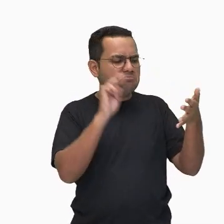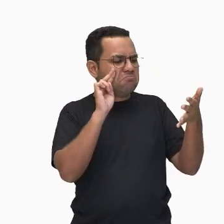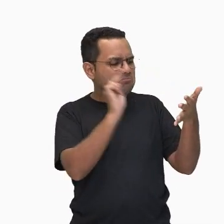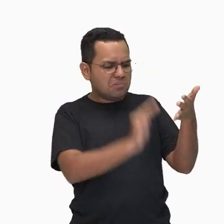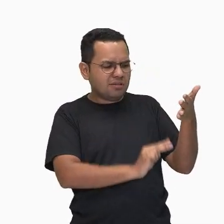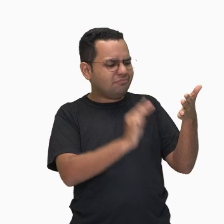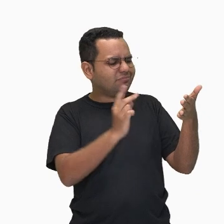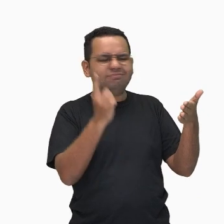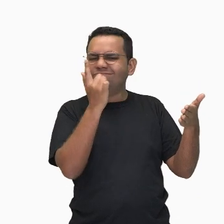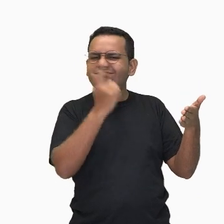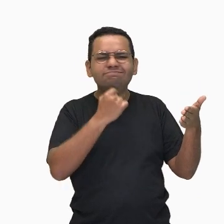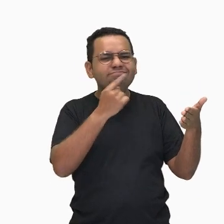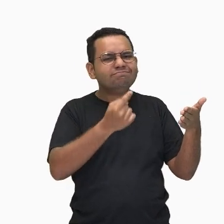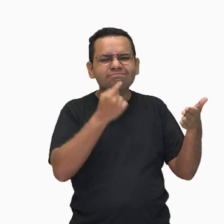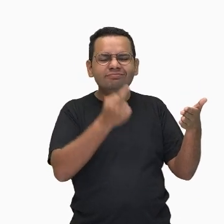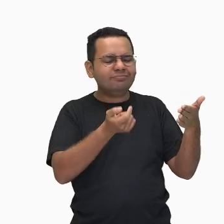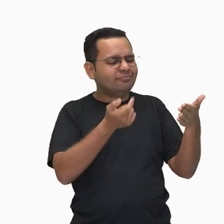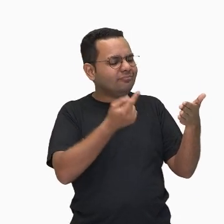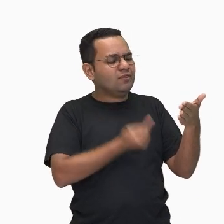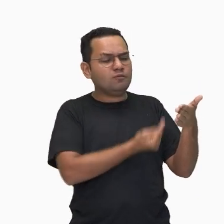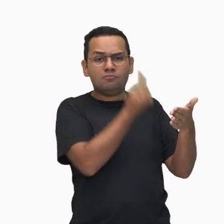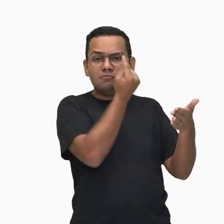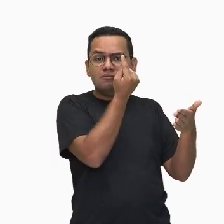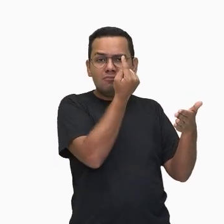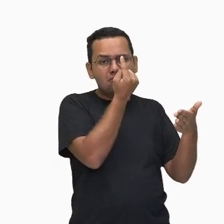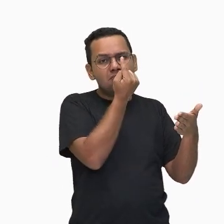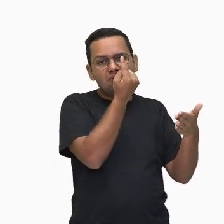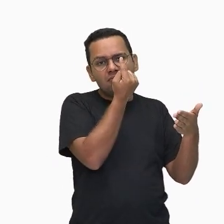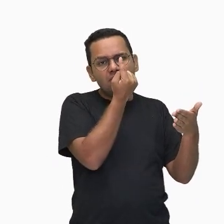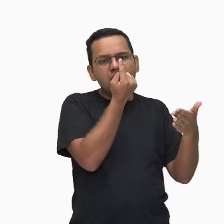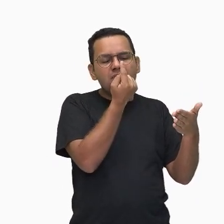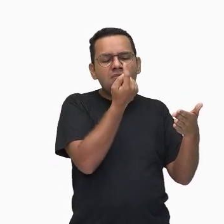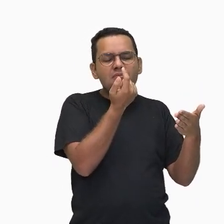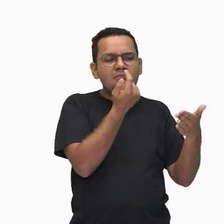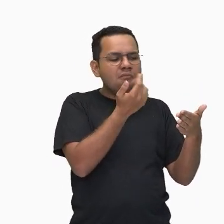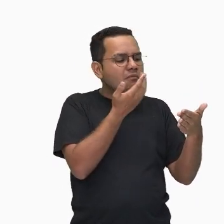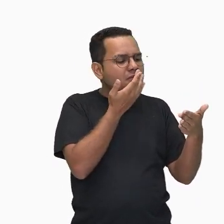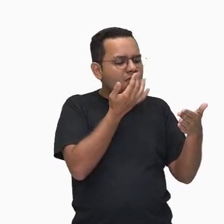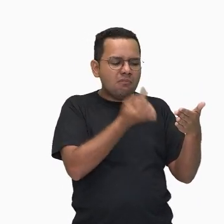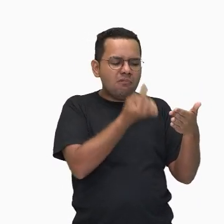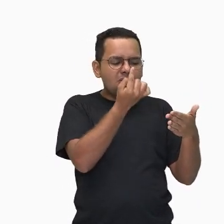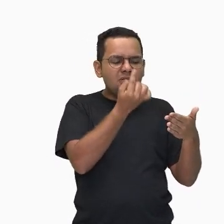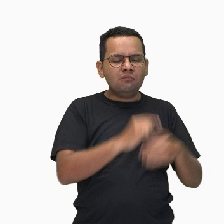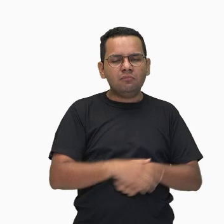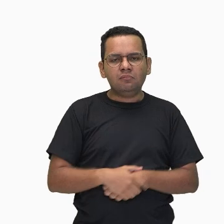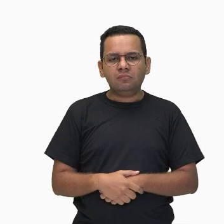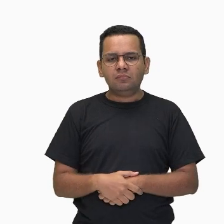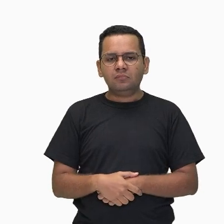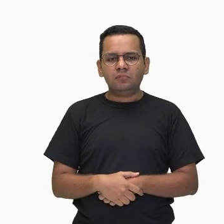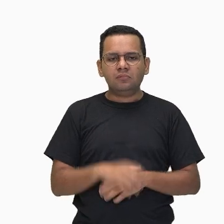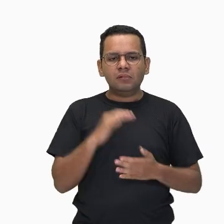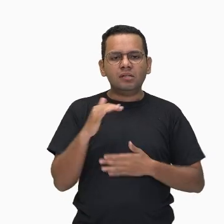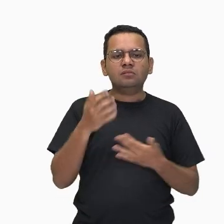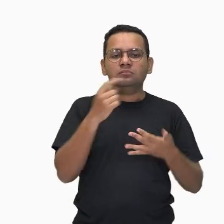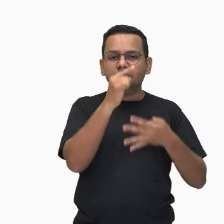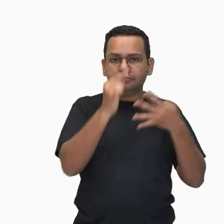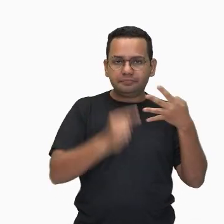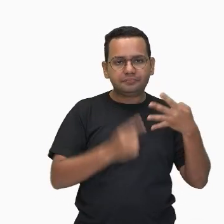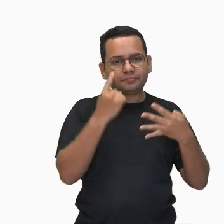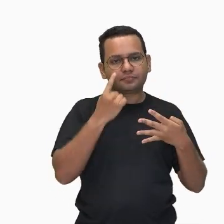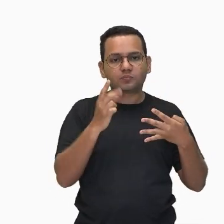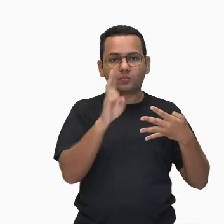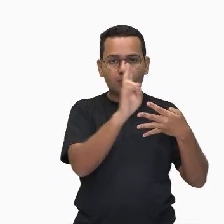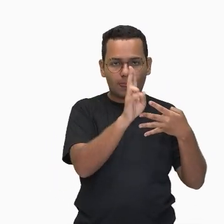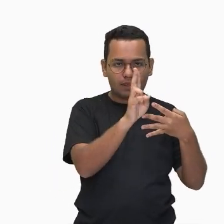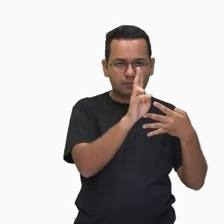diferenciar as fases, né, através ali da visão. Quais são esses métodos? Pega aí comigo.